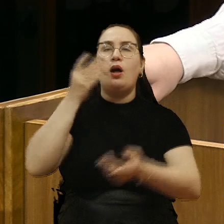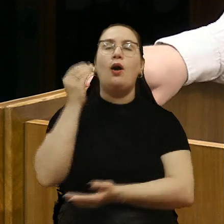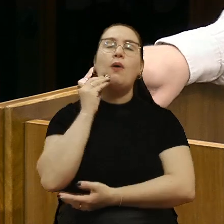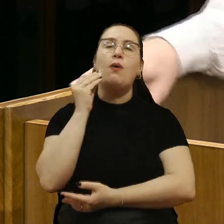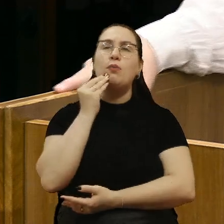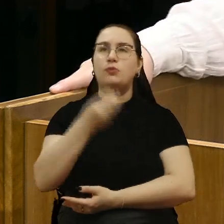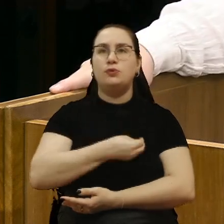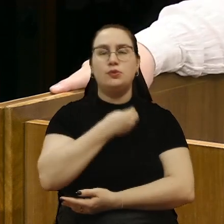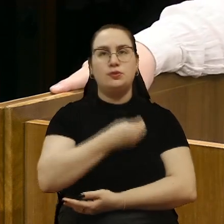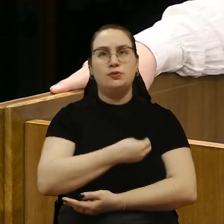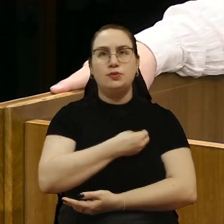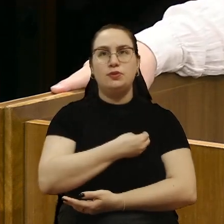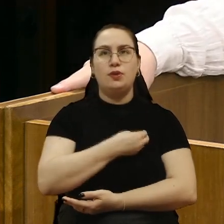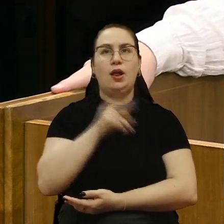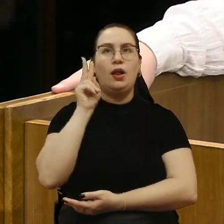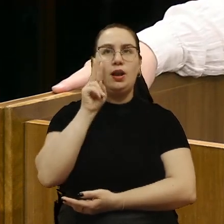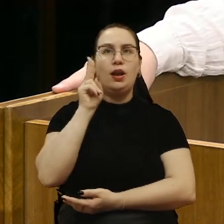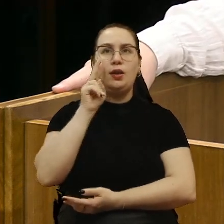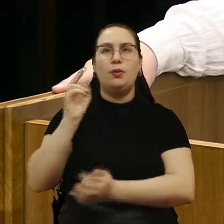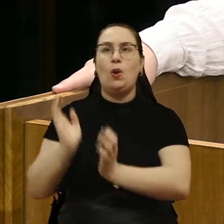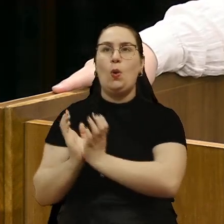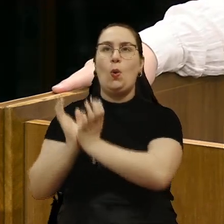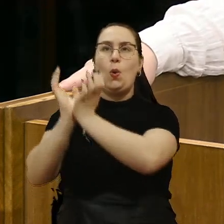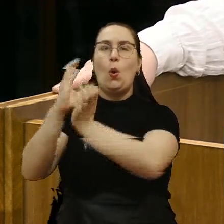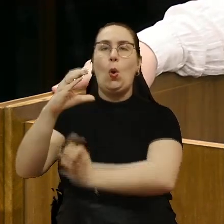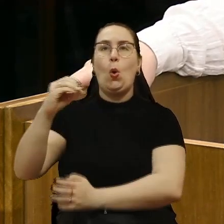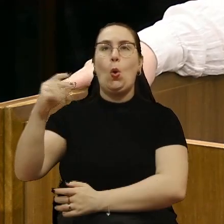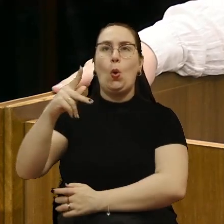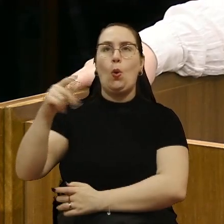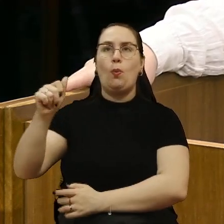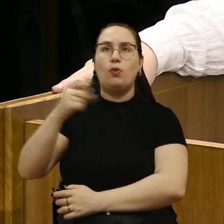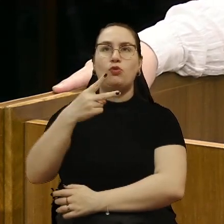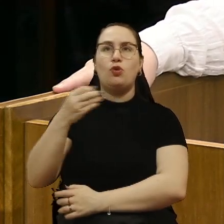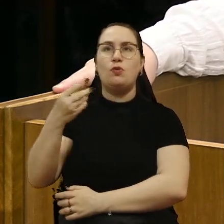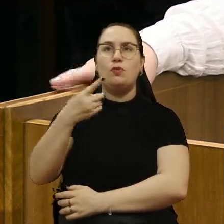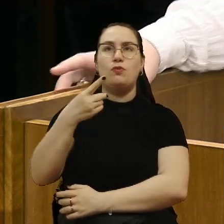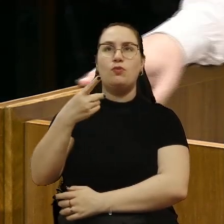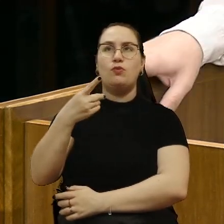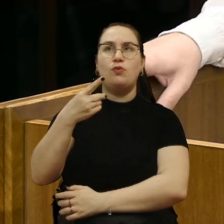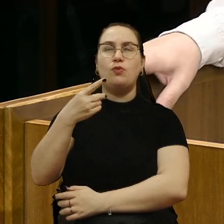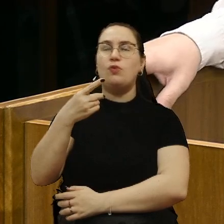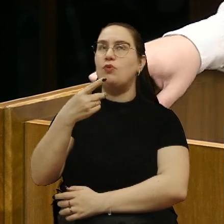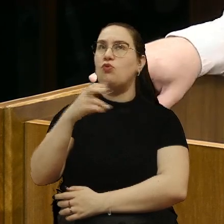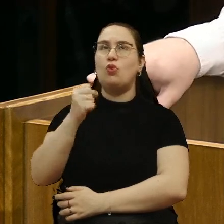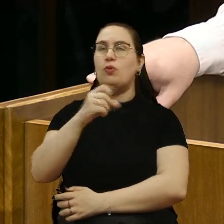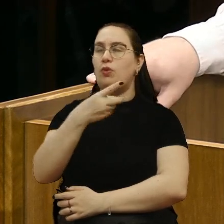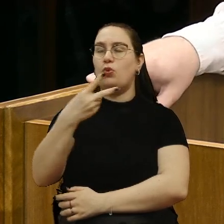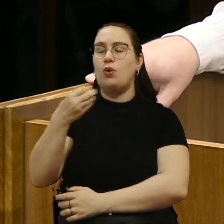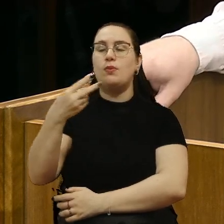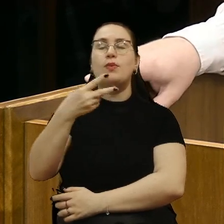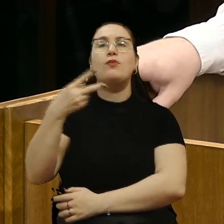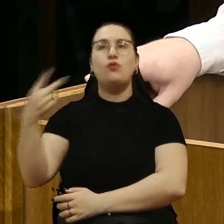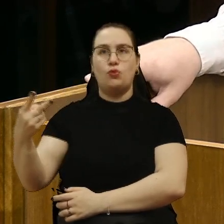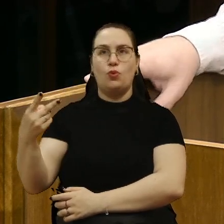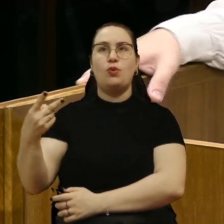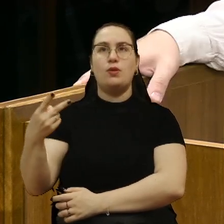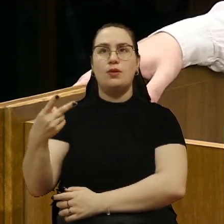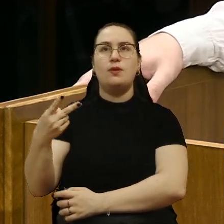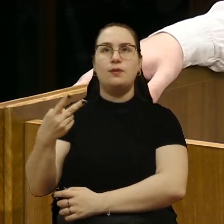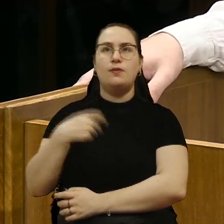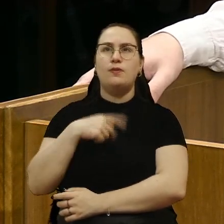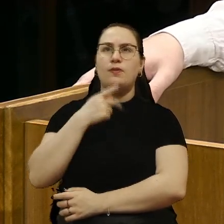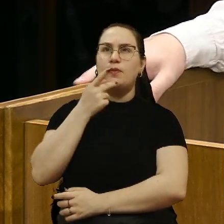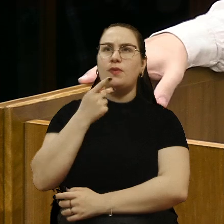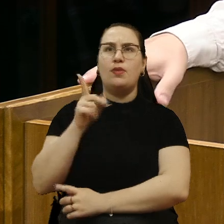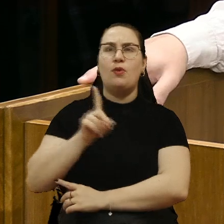né? Me lembro na Copa de 2018, na Copa de 2022, perdão. Todo mundo falava para não levar